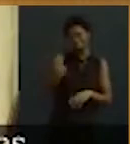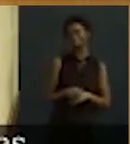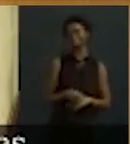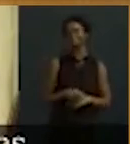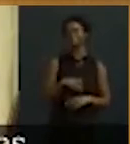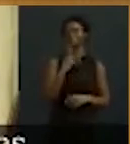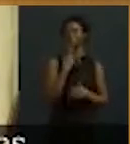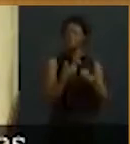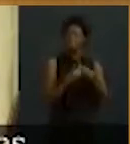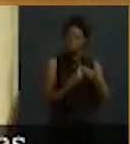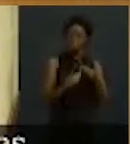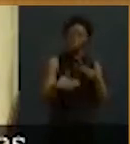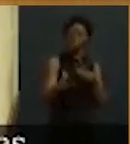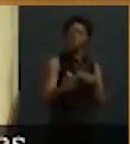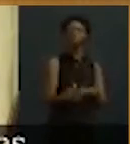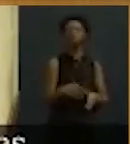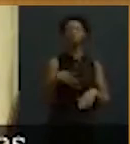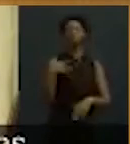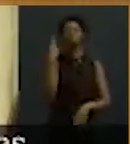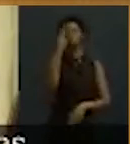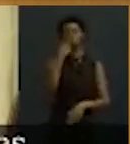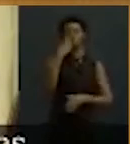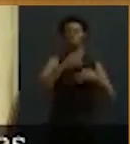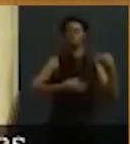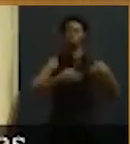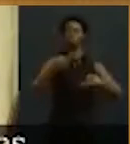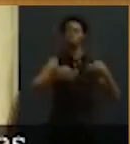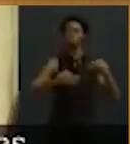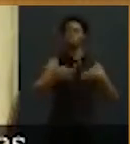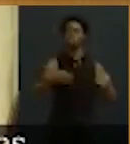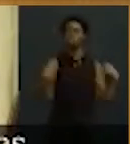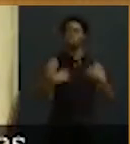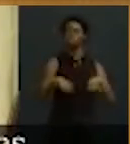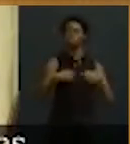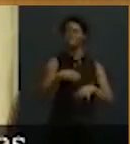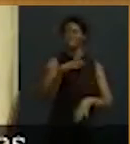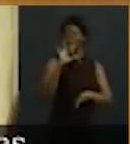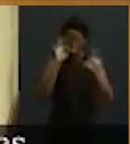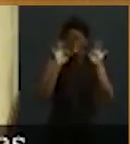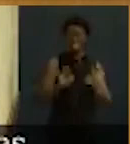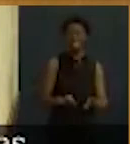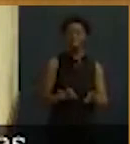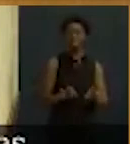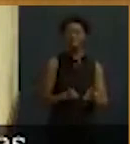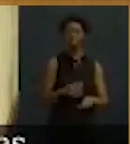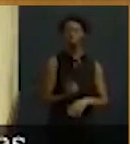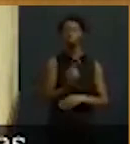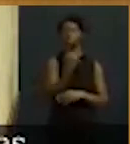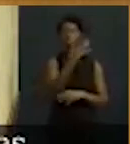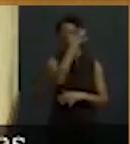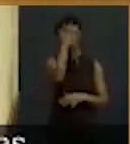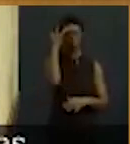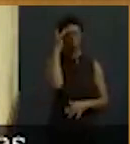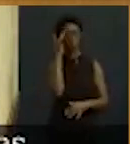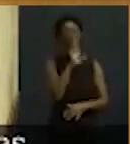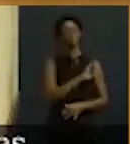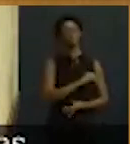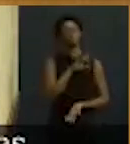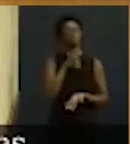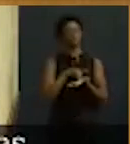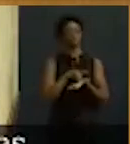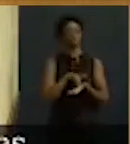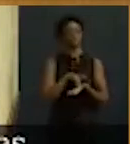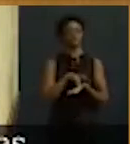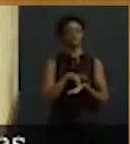partir daquele momento seríamos promotores de justiça e deveríamos ter a certeza de que apenas uma pessoa nos amaria de